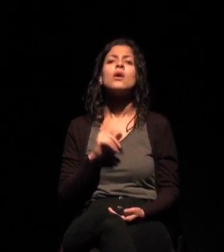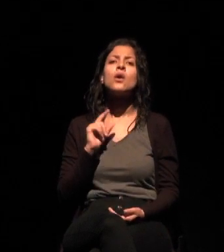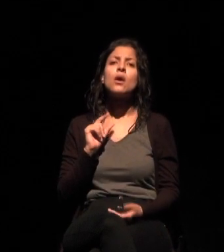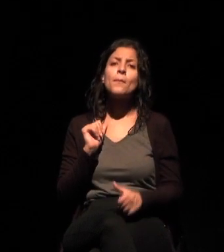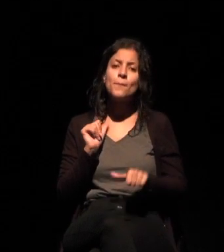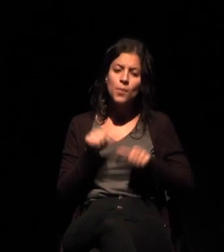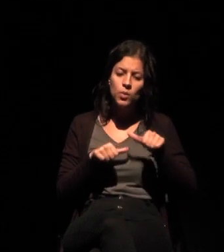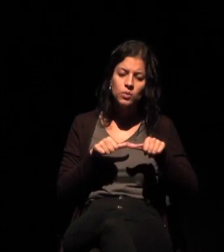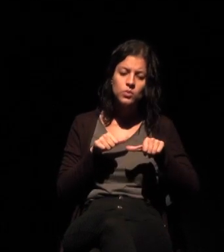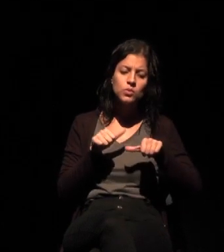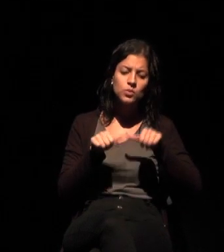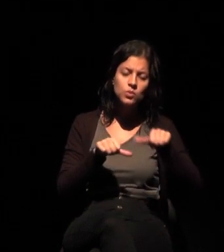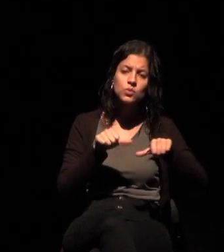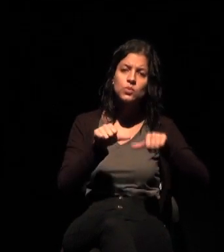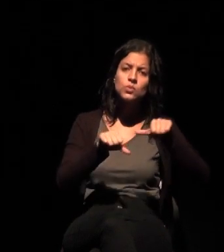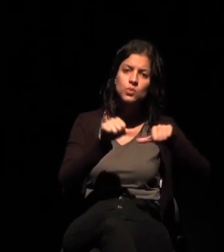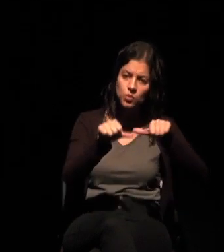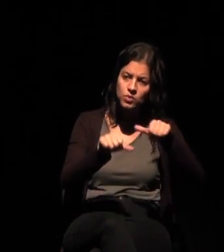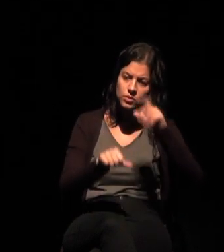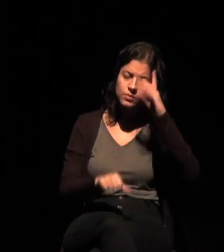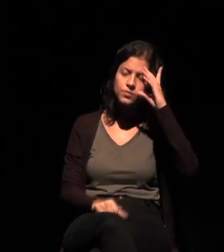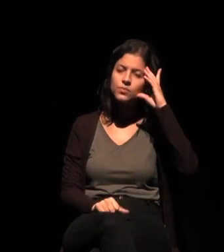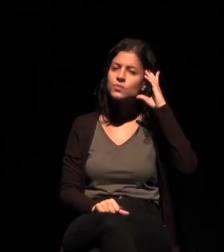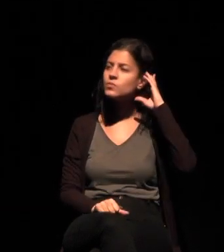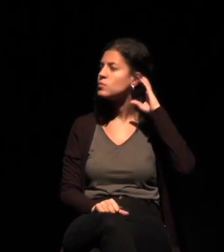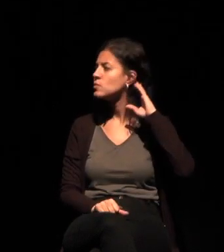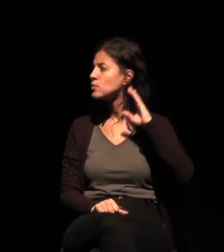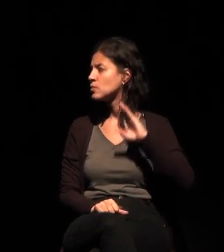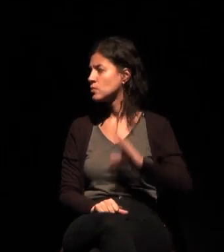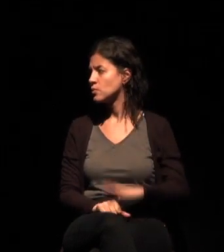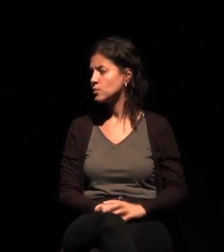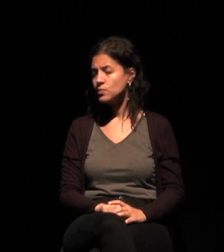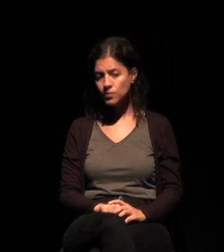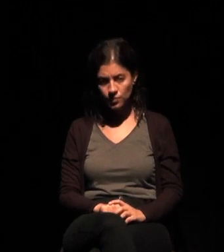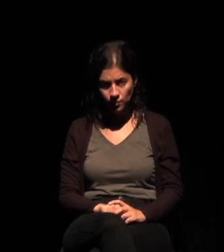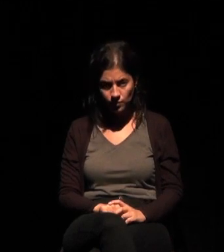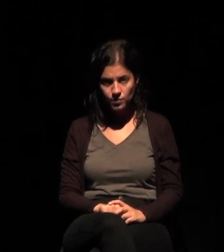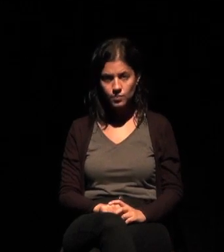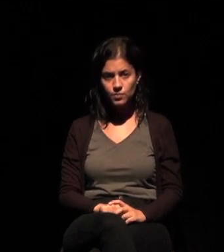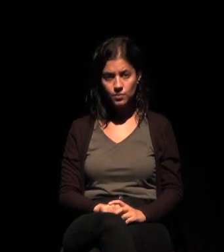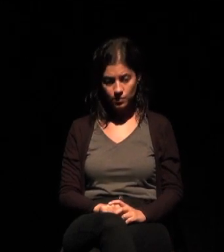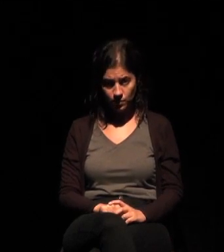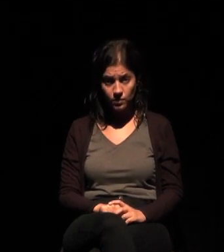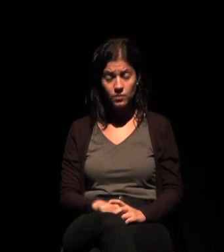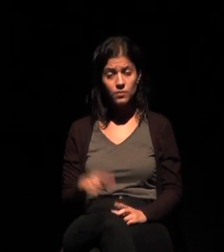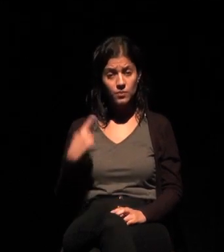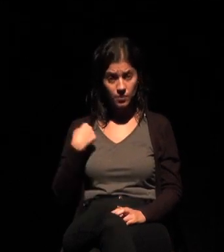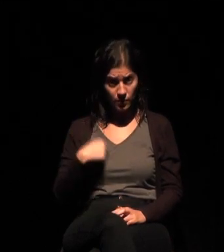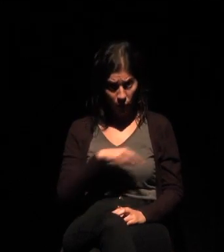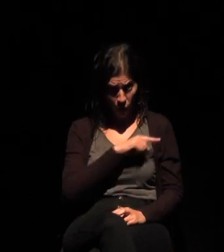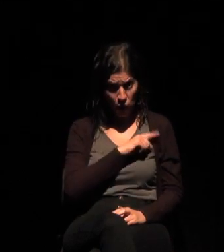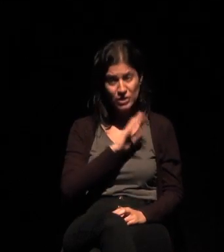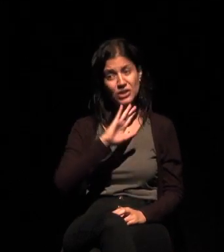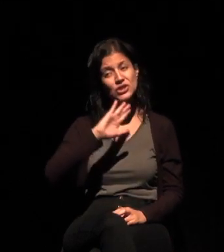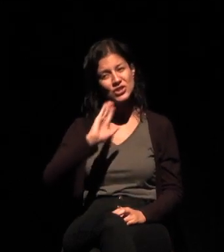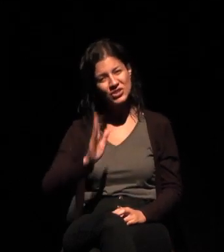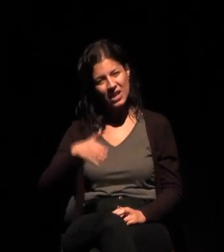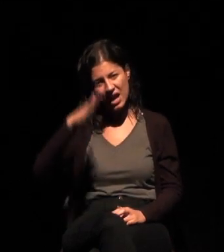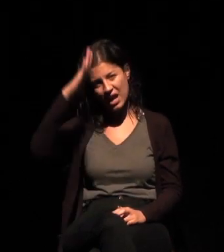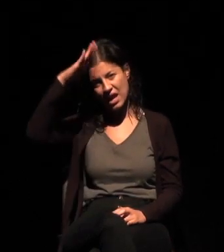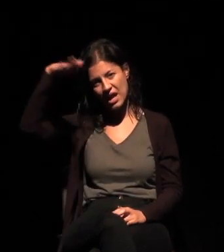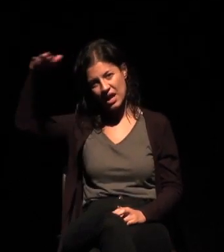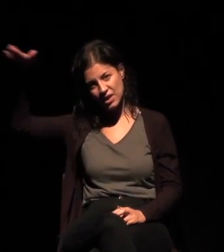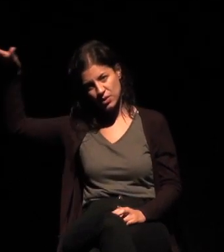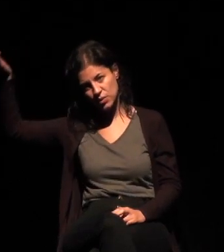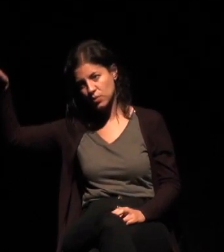todos nós vai partir pelo menos doma e lavar a luta chamemos assim não precisamos